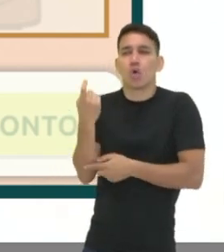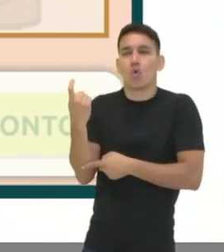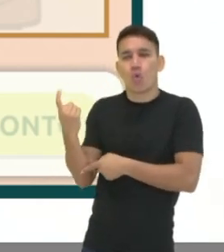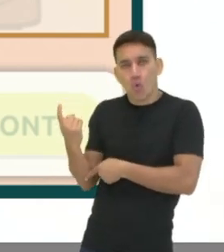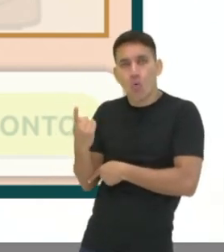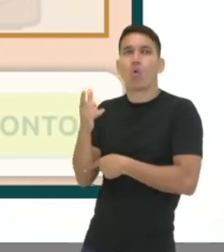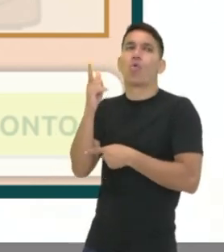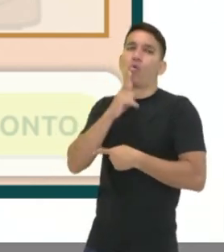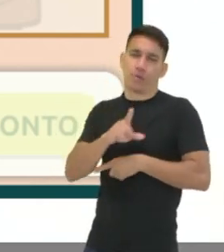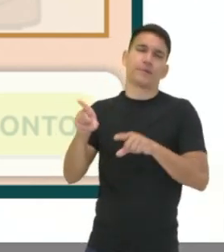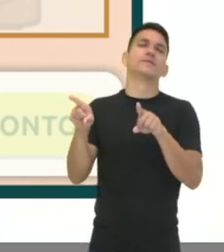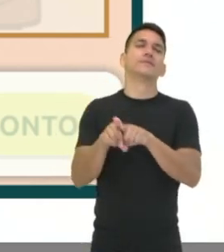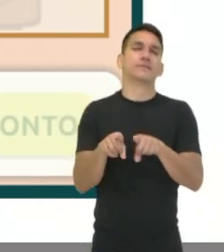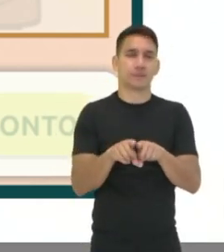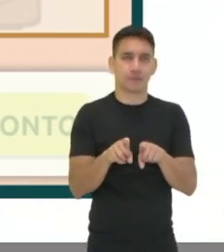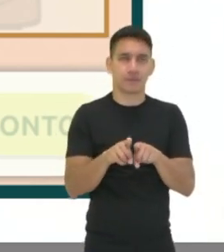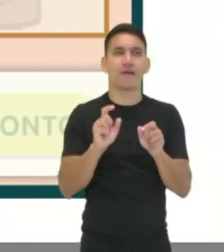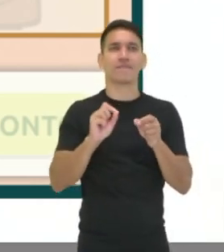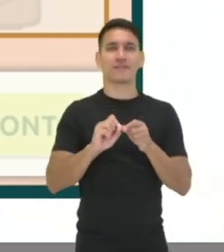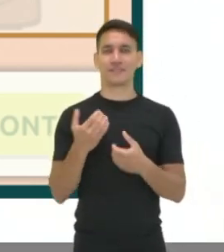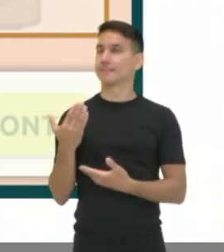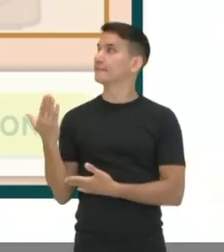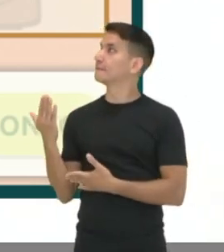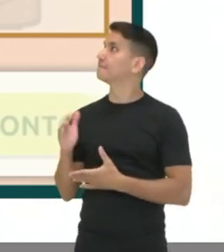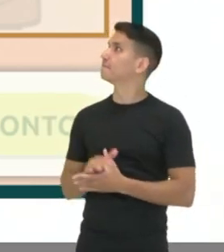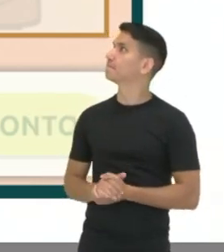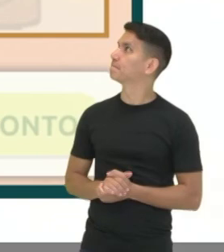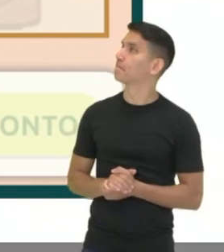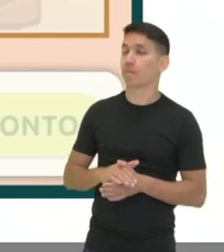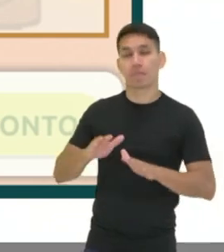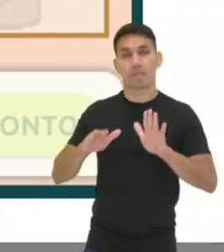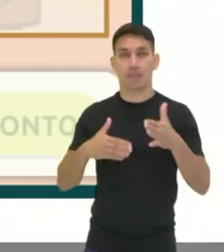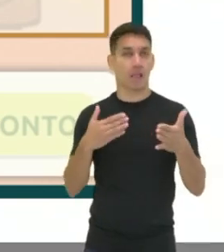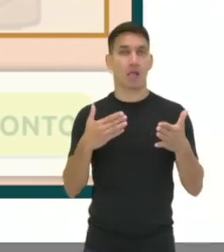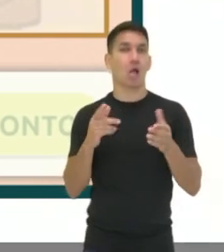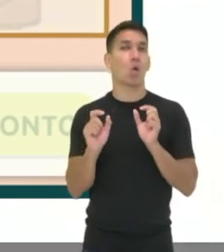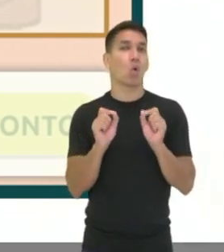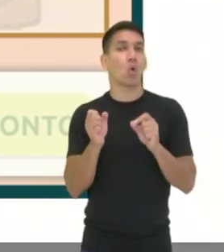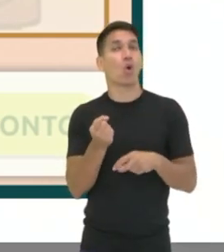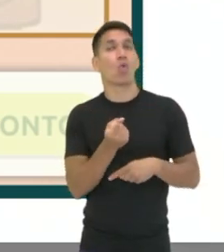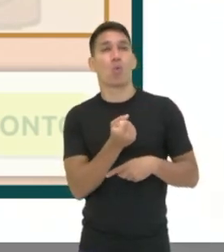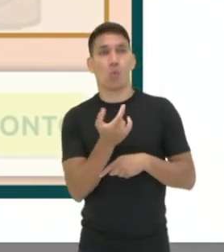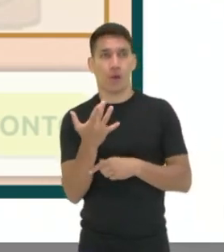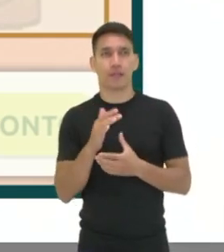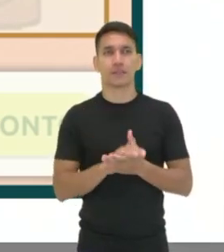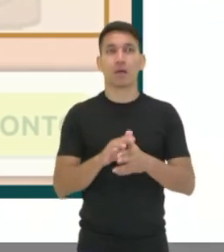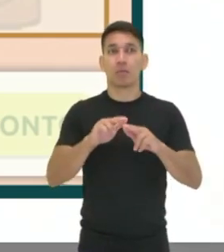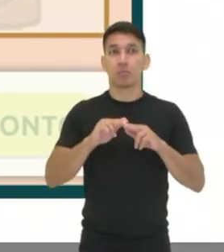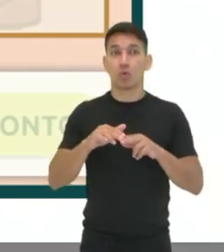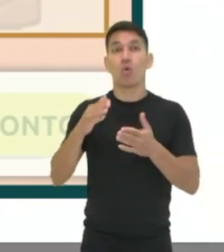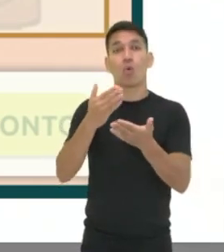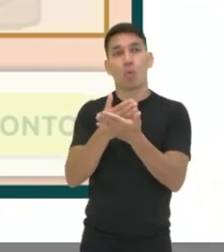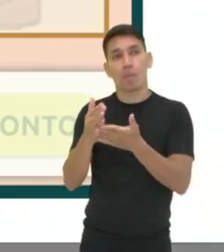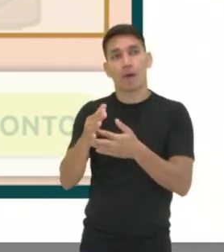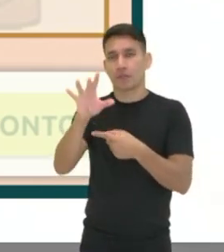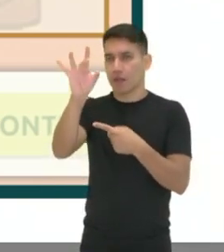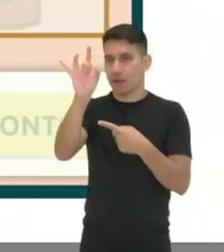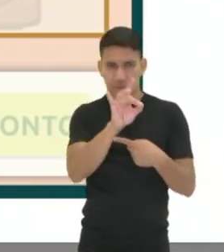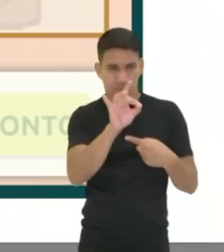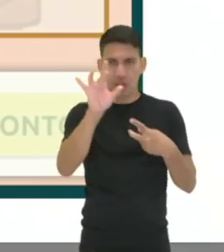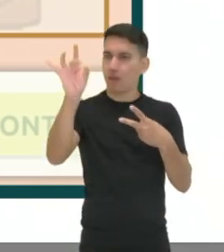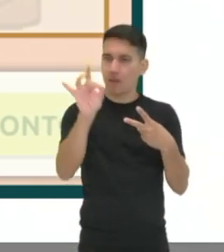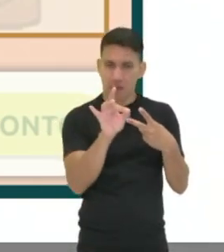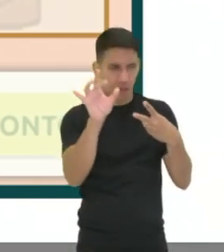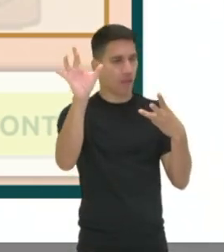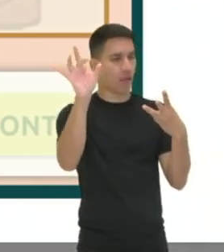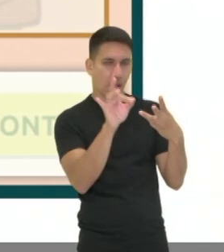em 10 unidades, então a gente consegue também, dá para fazer isso dependendo aí a quantidade. Então aí a gente começa a divisão, né, vamos colocando aqui,